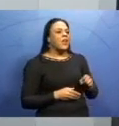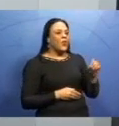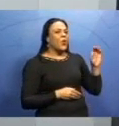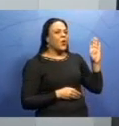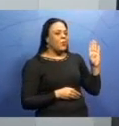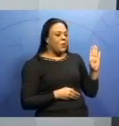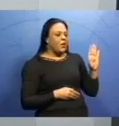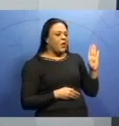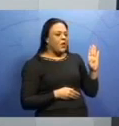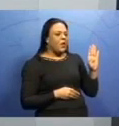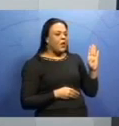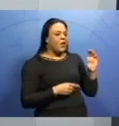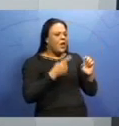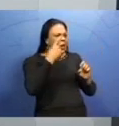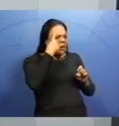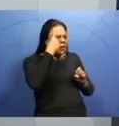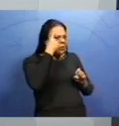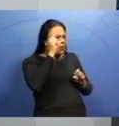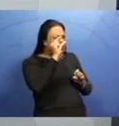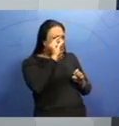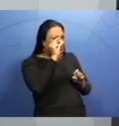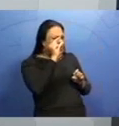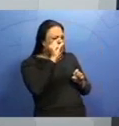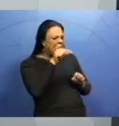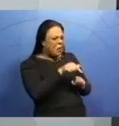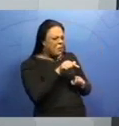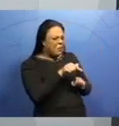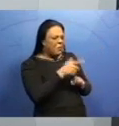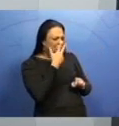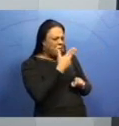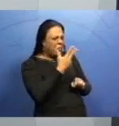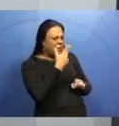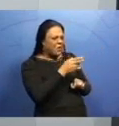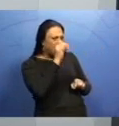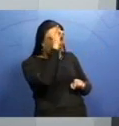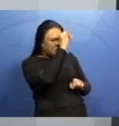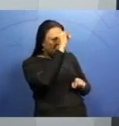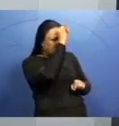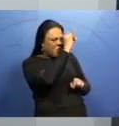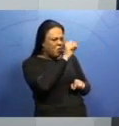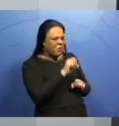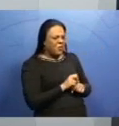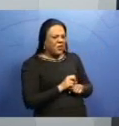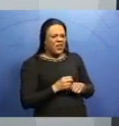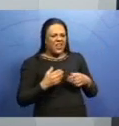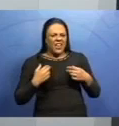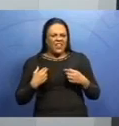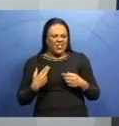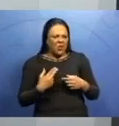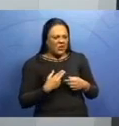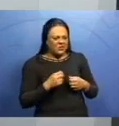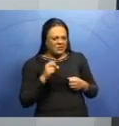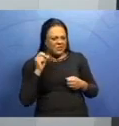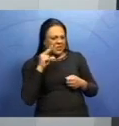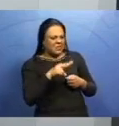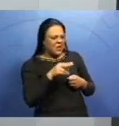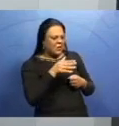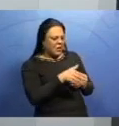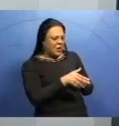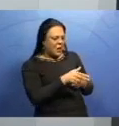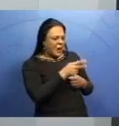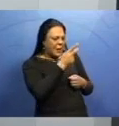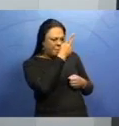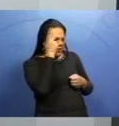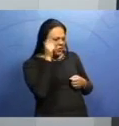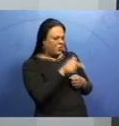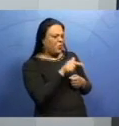Isto, tolo significa feito de bobo. Quando a gente passa alguém para trás, quando alguém é feito de bobo, aí a